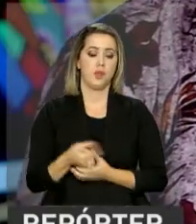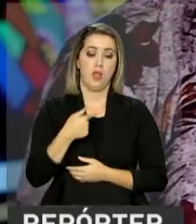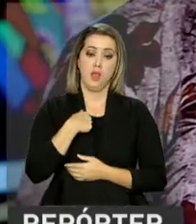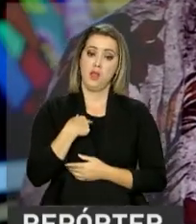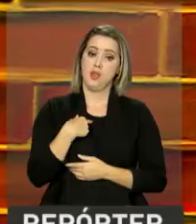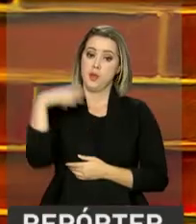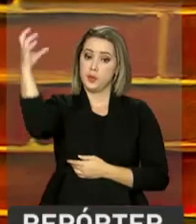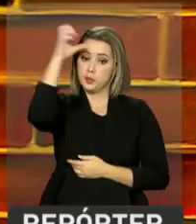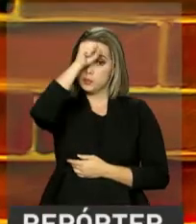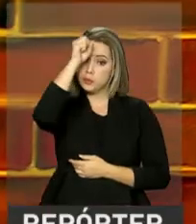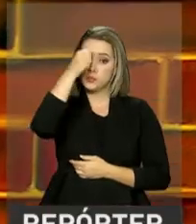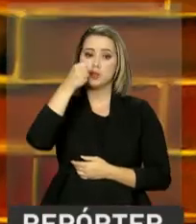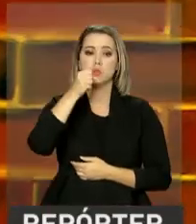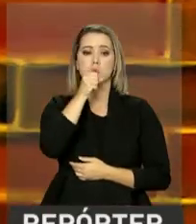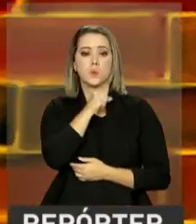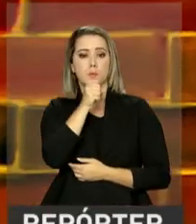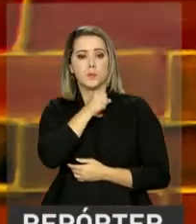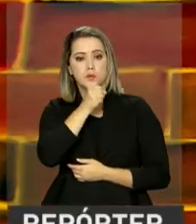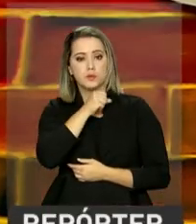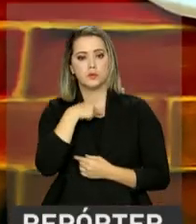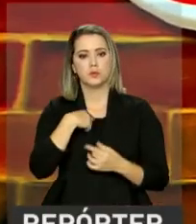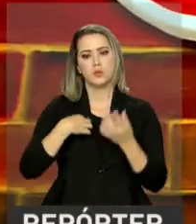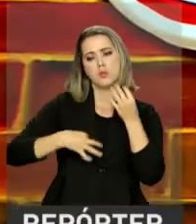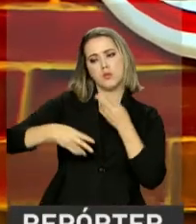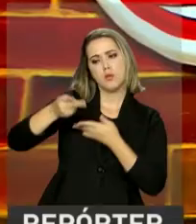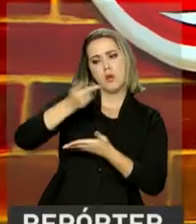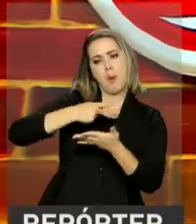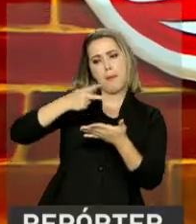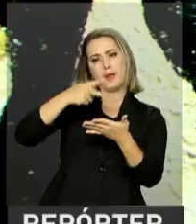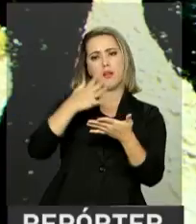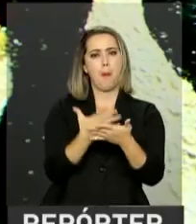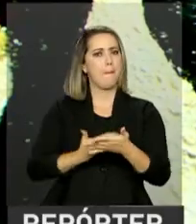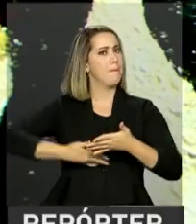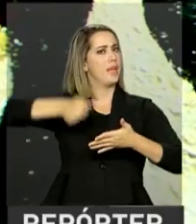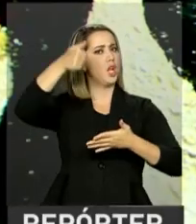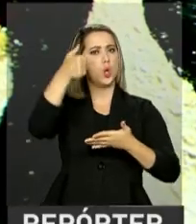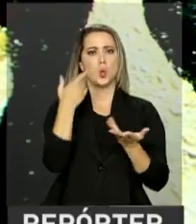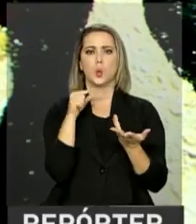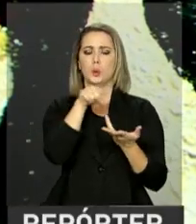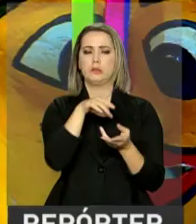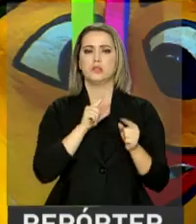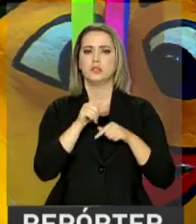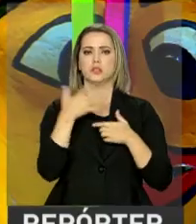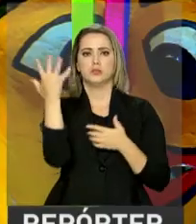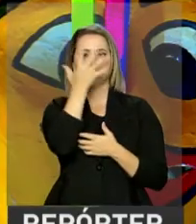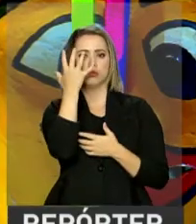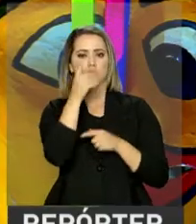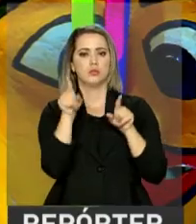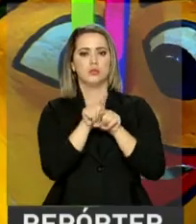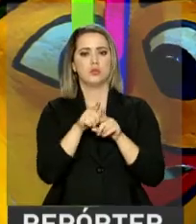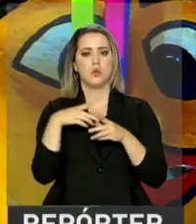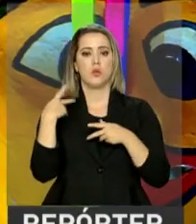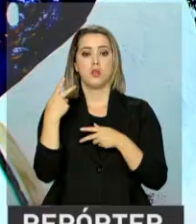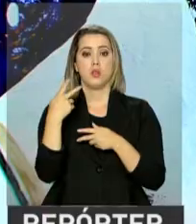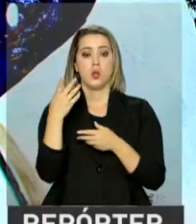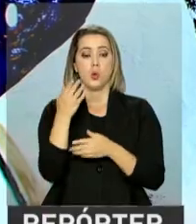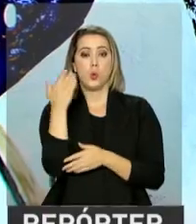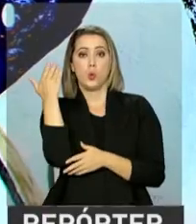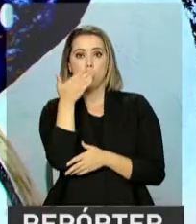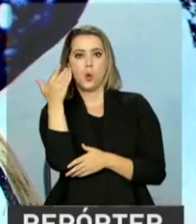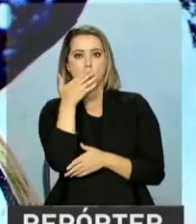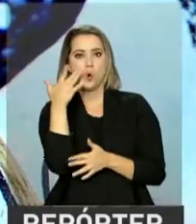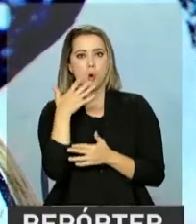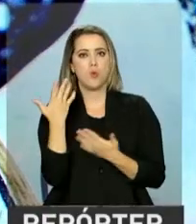meus avós, só que a gente foi aperfeiçoando. E hoje em dia, nossa máscara ela tem uma característica que é o colorido, né?